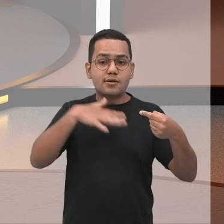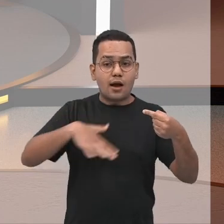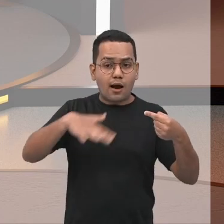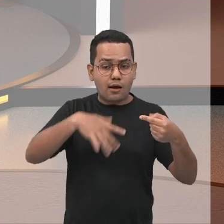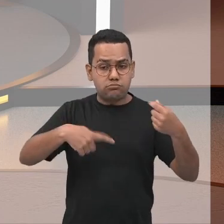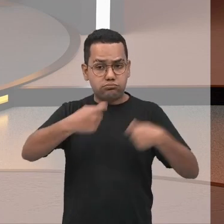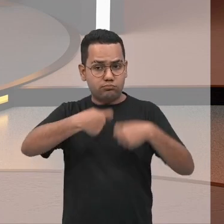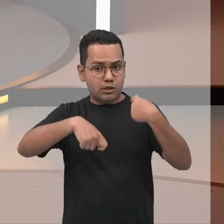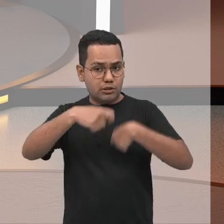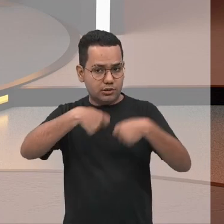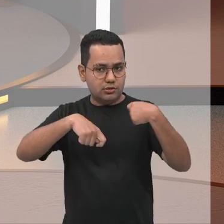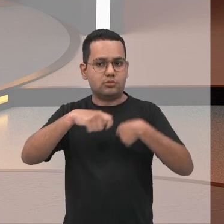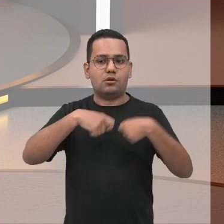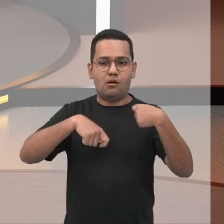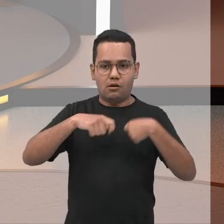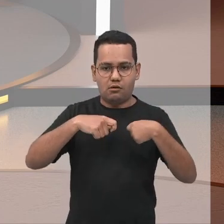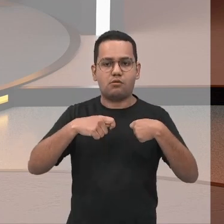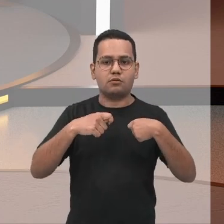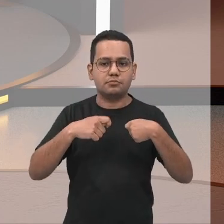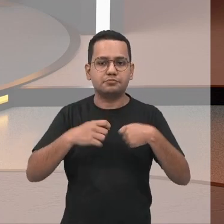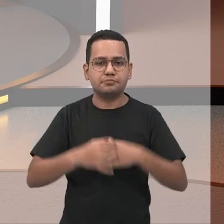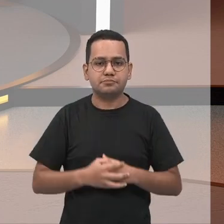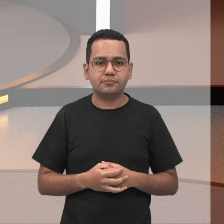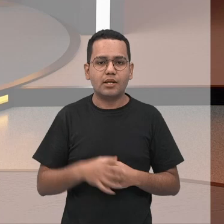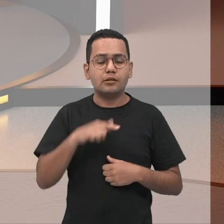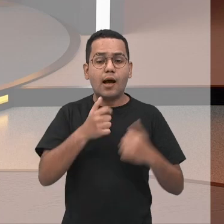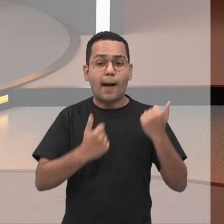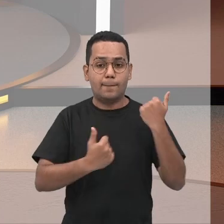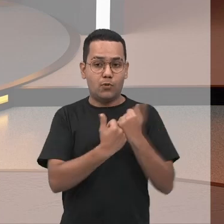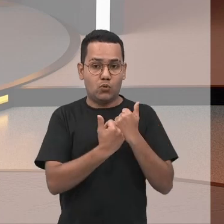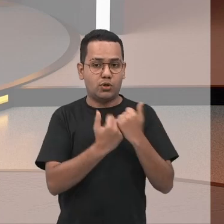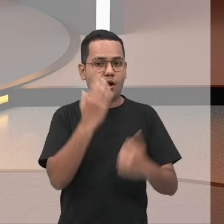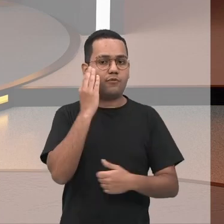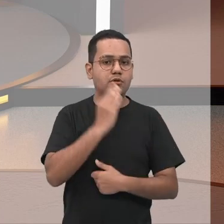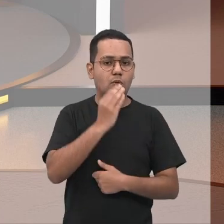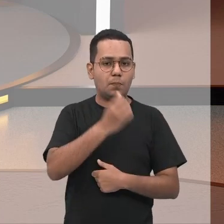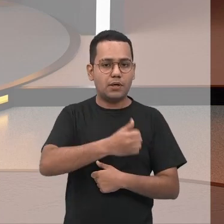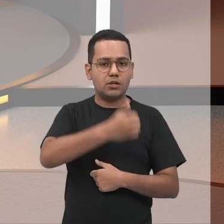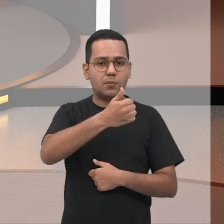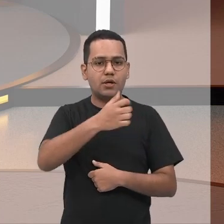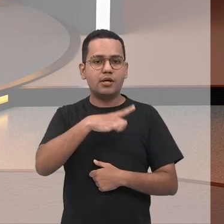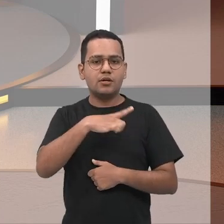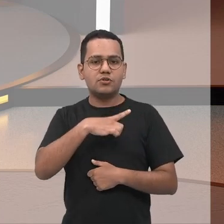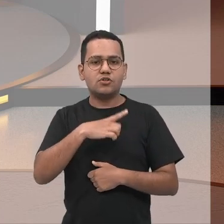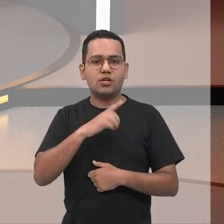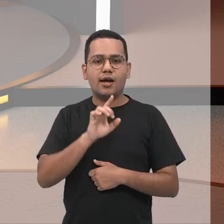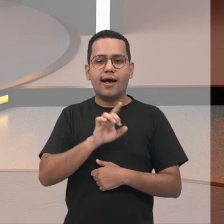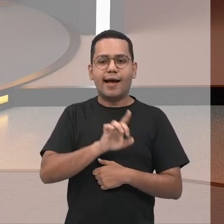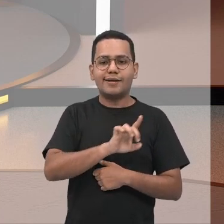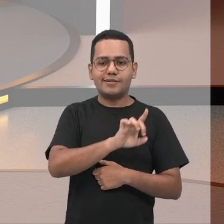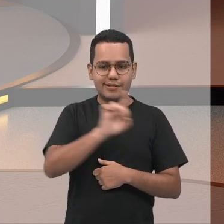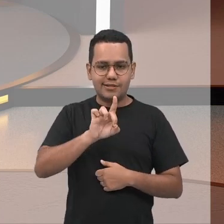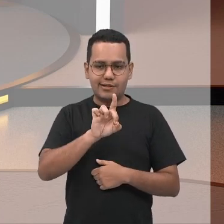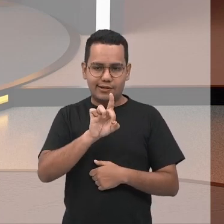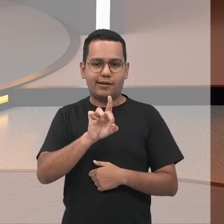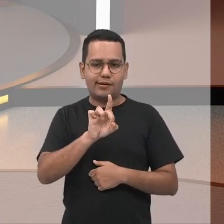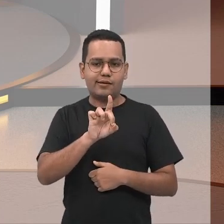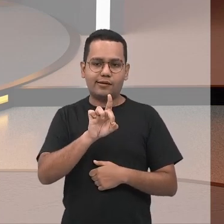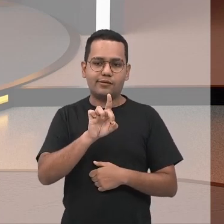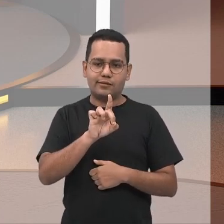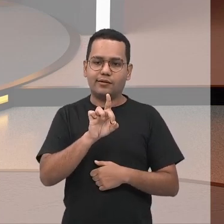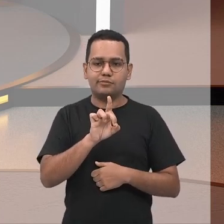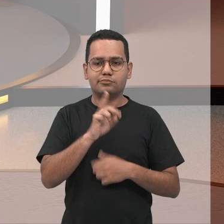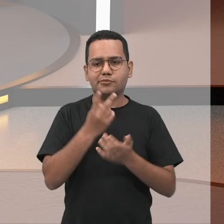grupo apoiava Dom Pedro I e representava a direita conservadora brasileira. Queria o Dom Pedro